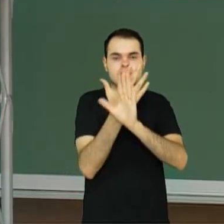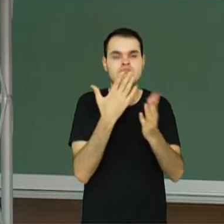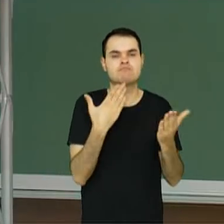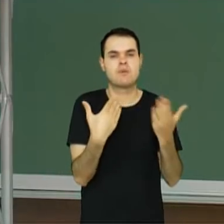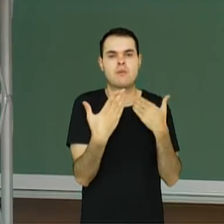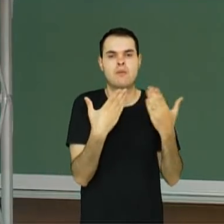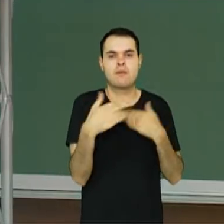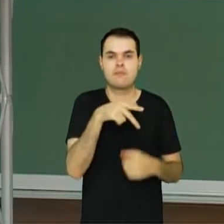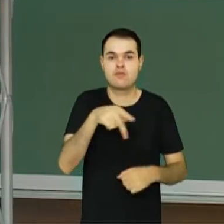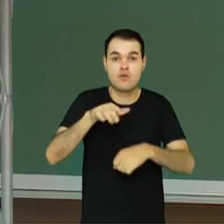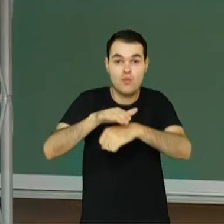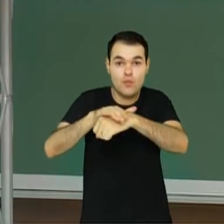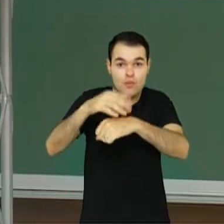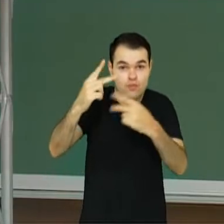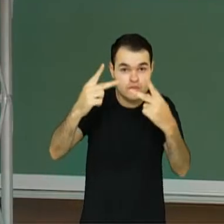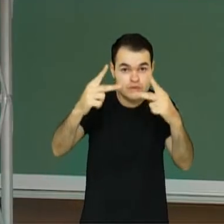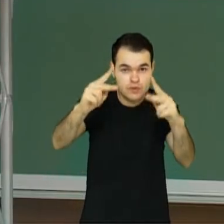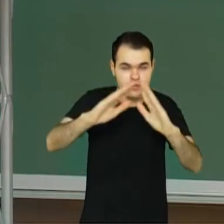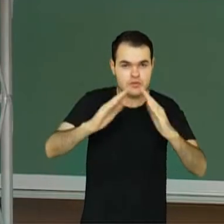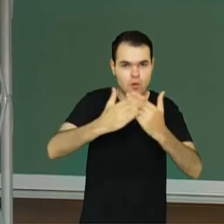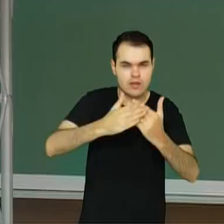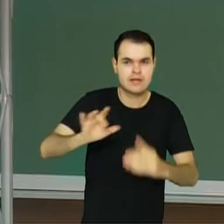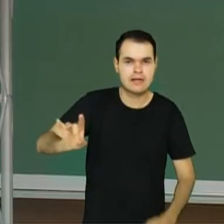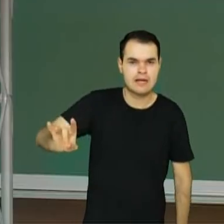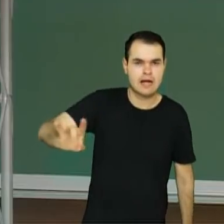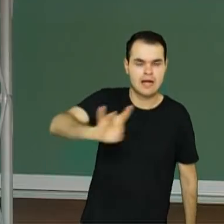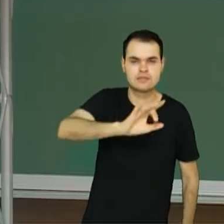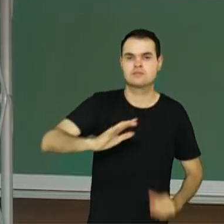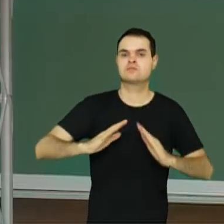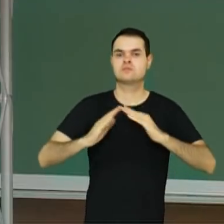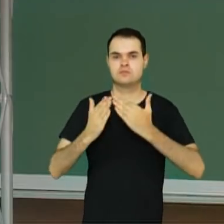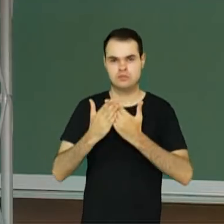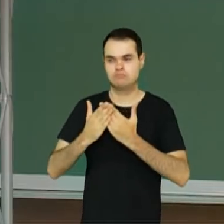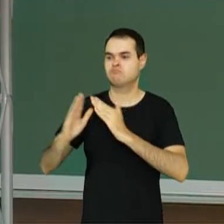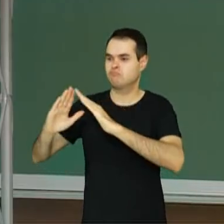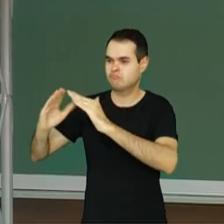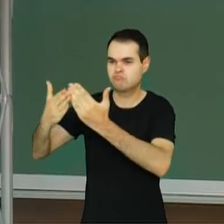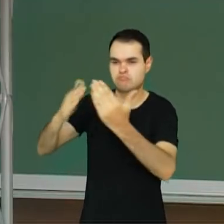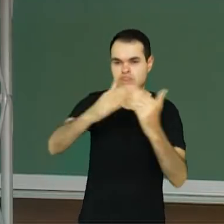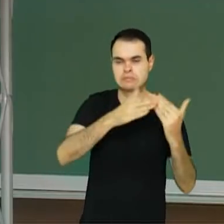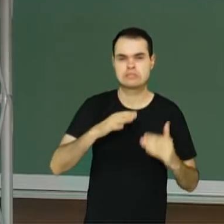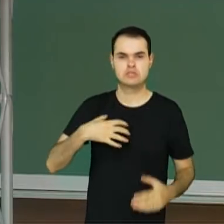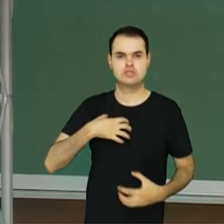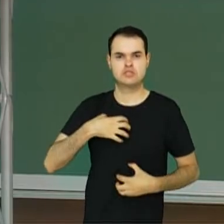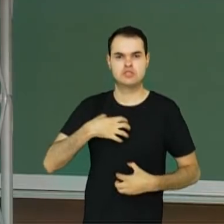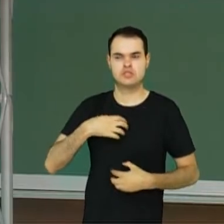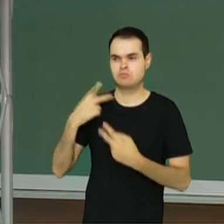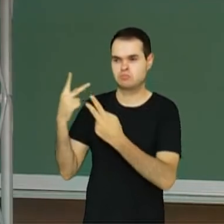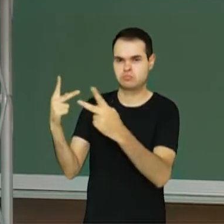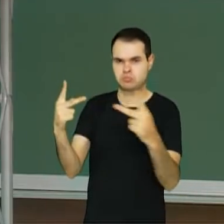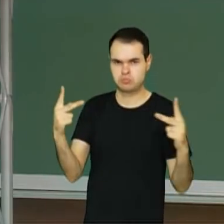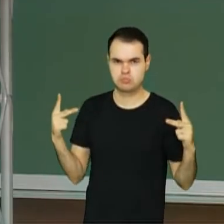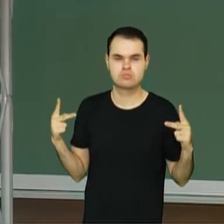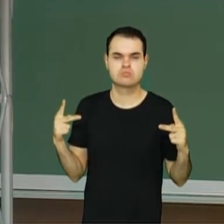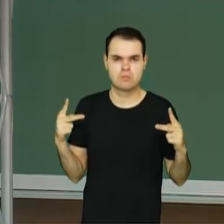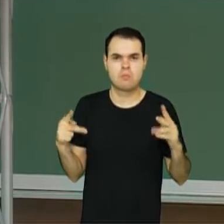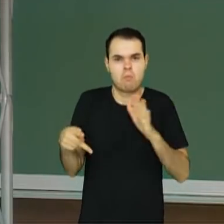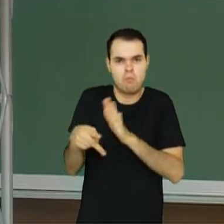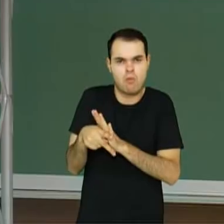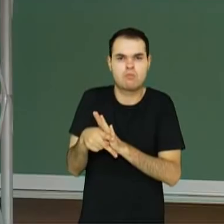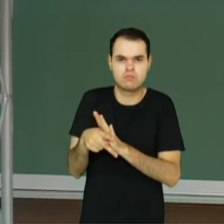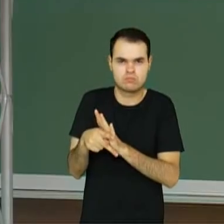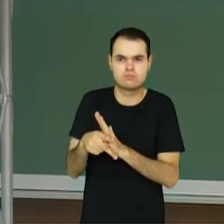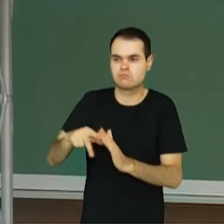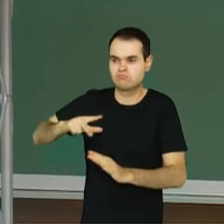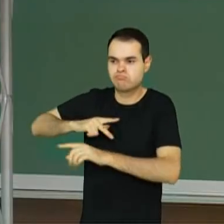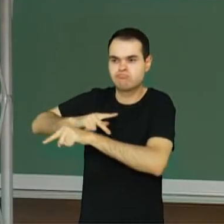seus professores da sua escola. Então, cada escola tem uma maneira de se organizar, então verifique nos murais dos professores como eles estão agendando, como é que isso